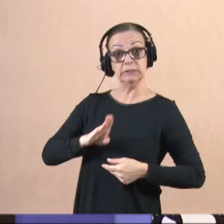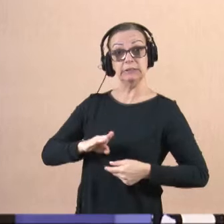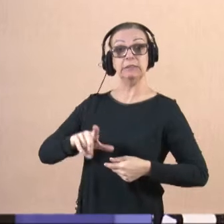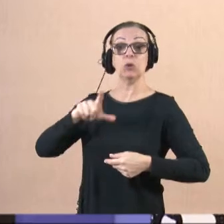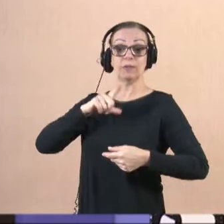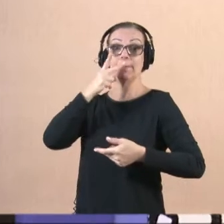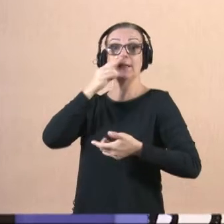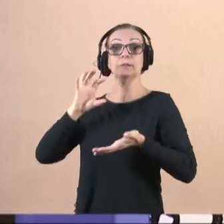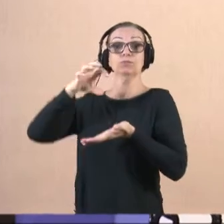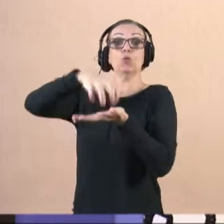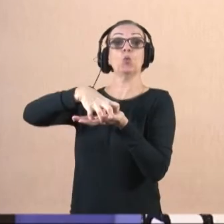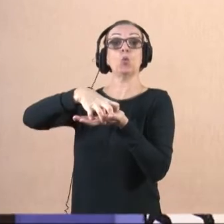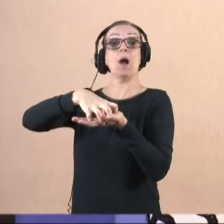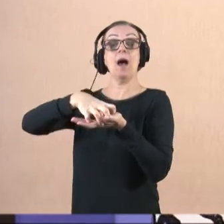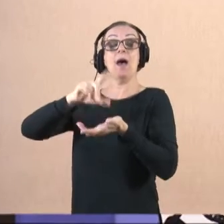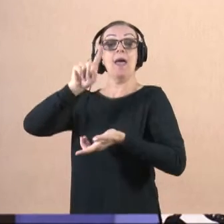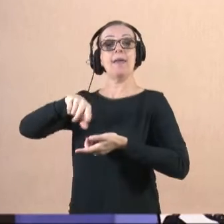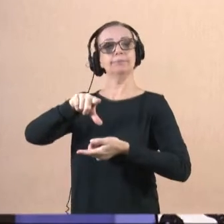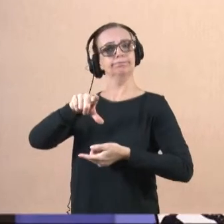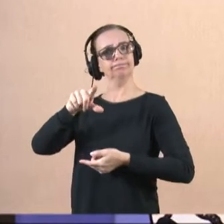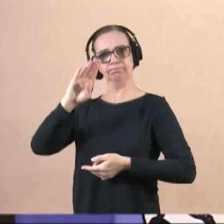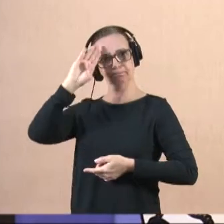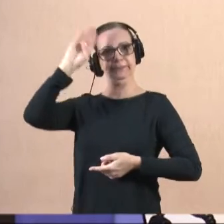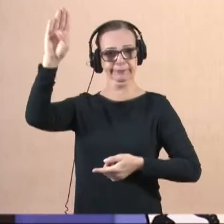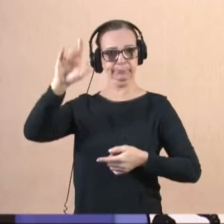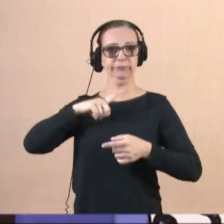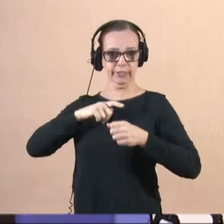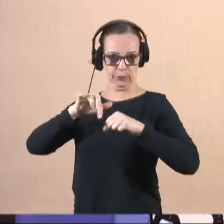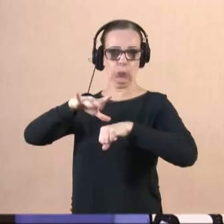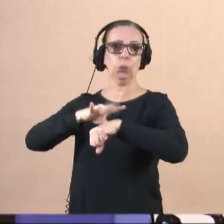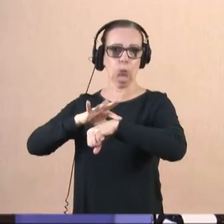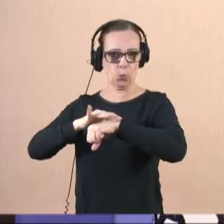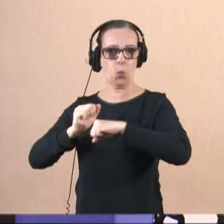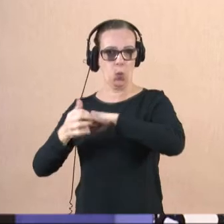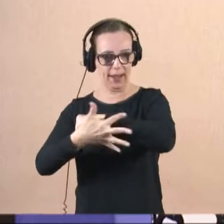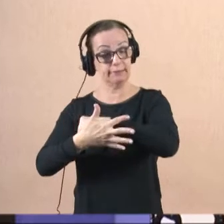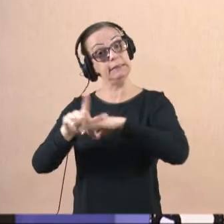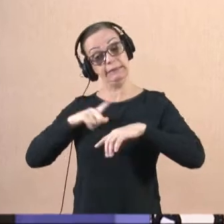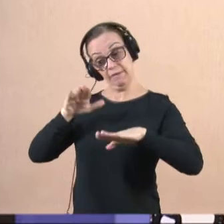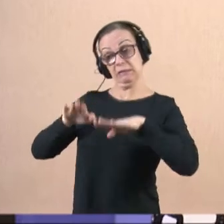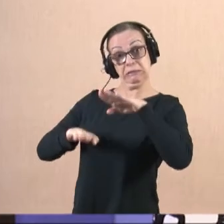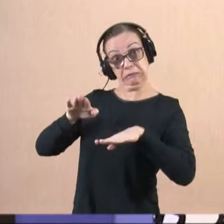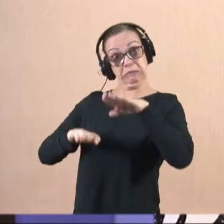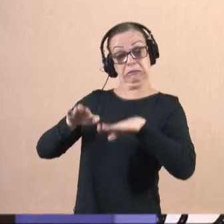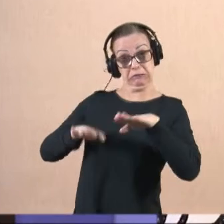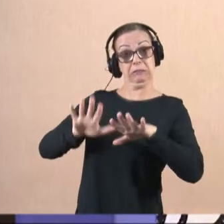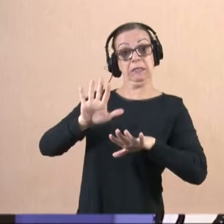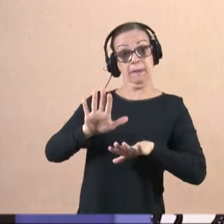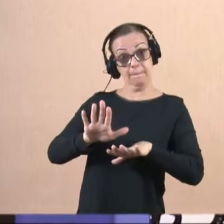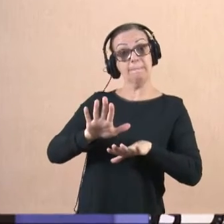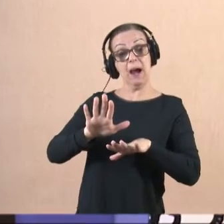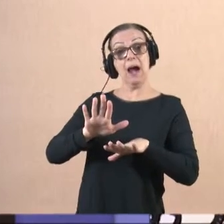epicentro da pandemia parece que na coreia disseminação do convívio 19 já entrou na fase de estabilidade e o país tem